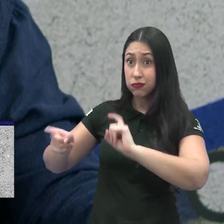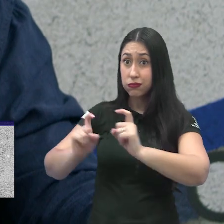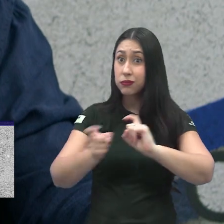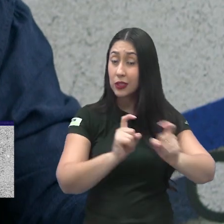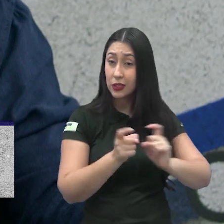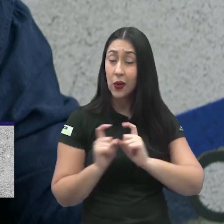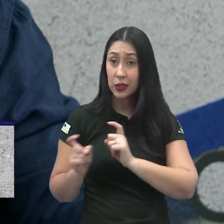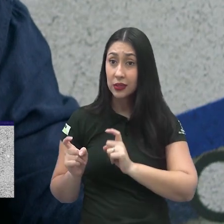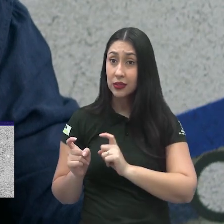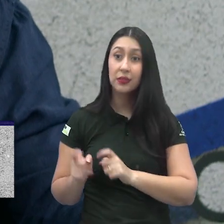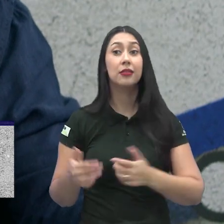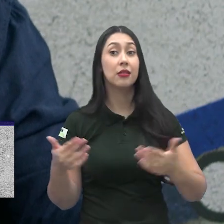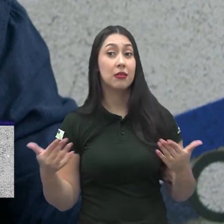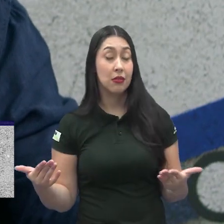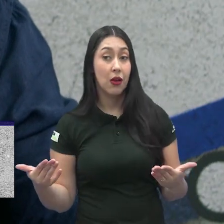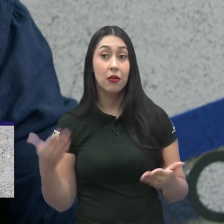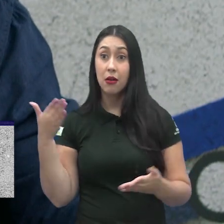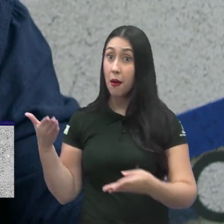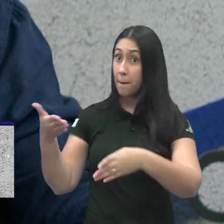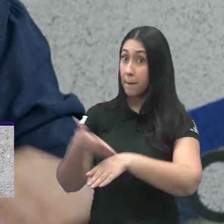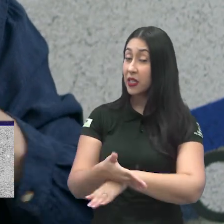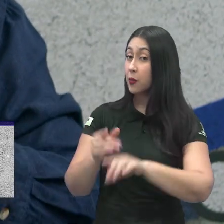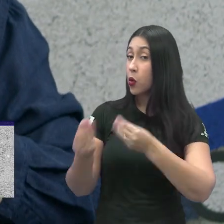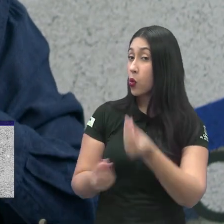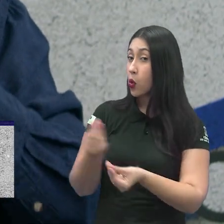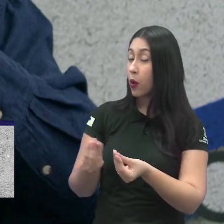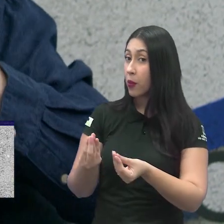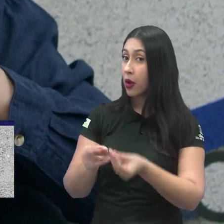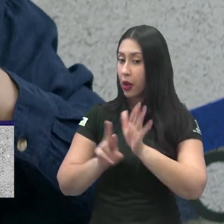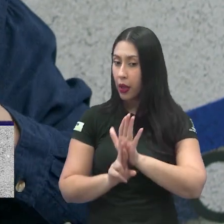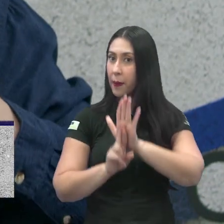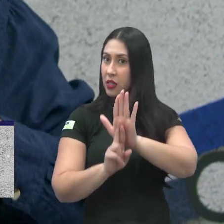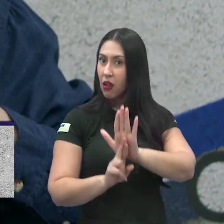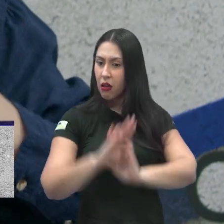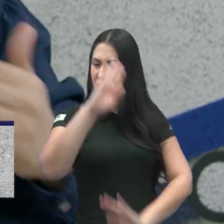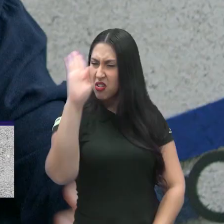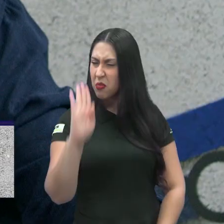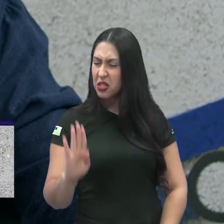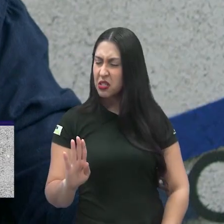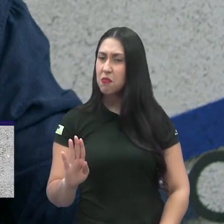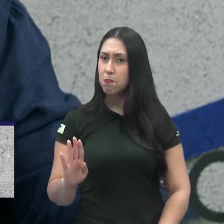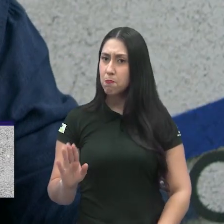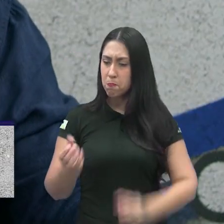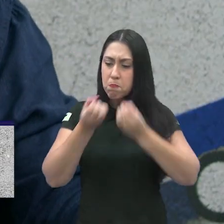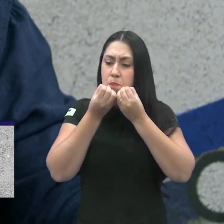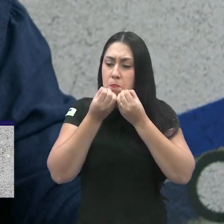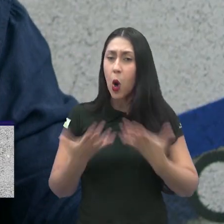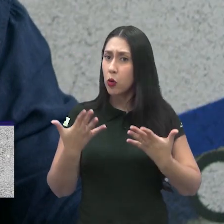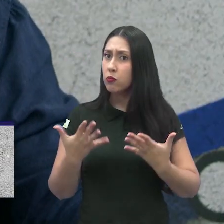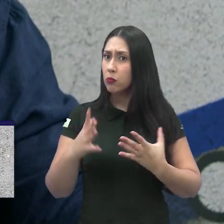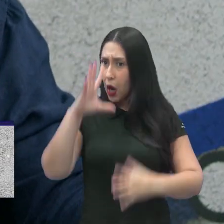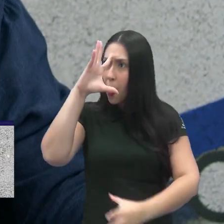pública do país. Logo, na sua participação é atuar para o Brasil ser da melhor maneira. Seja